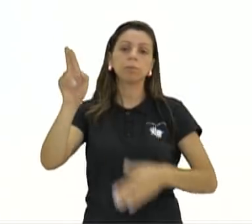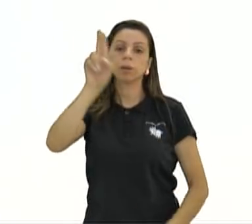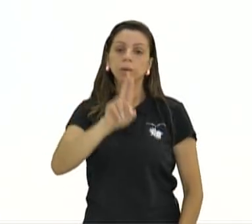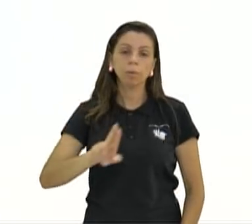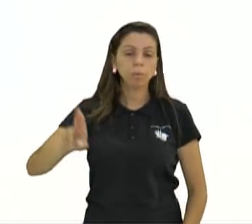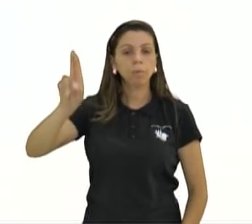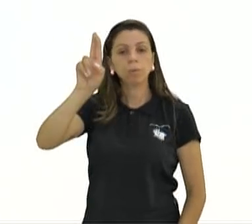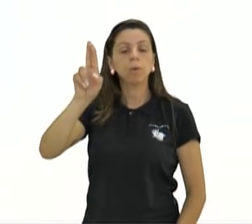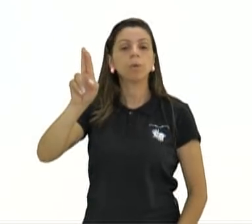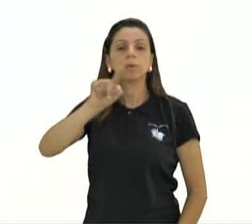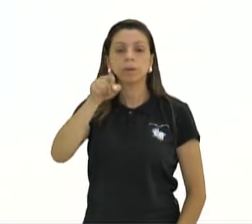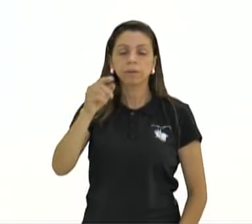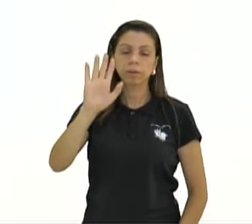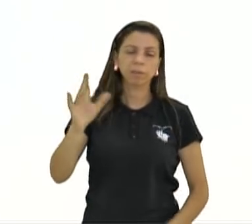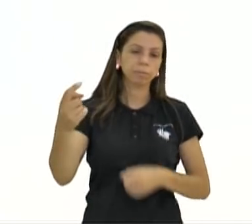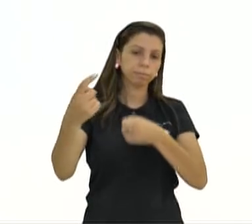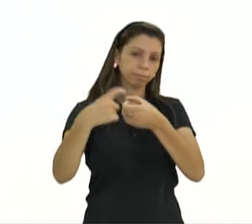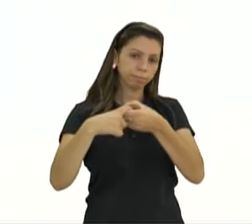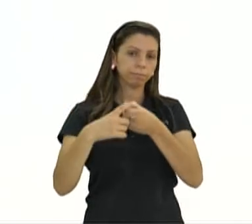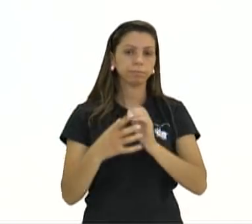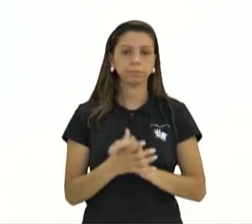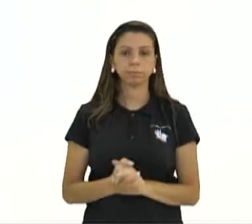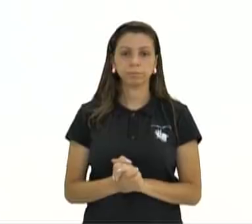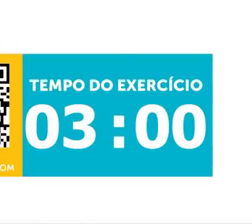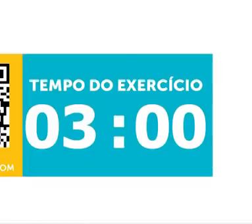Um tempinho para você e eu já retorno.